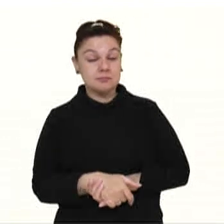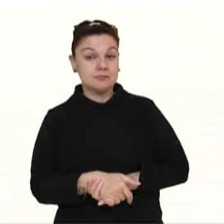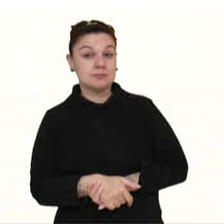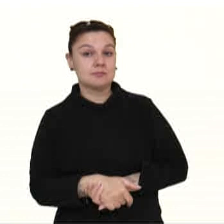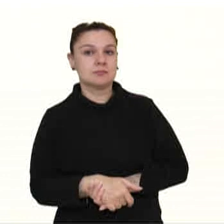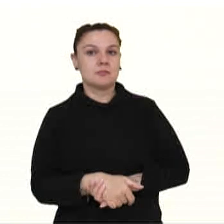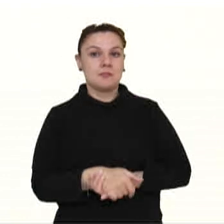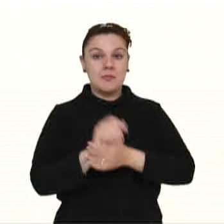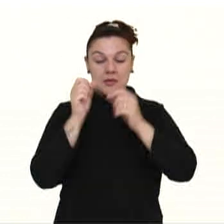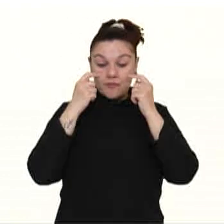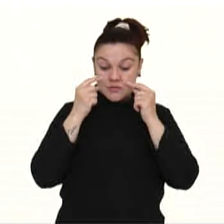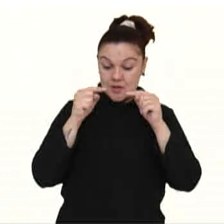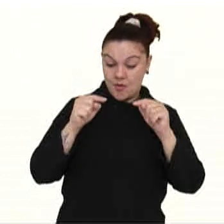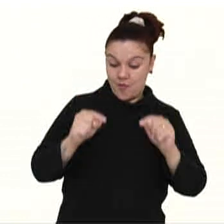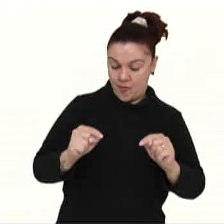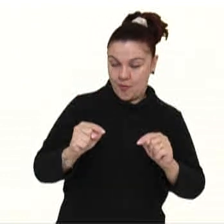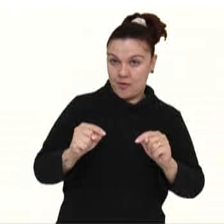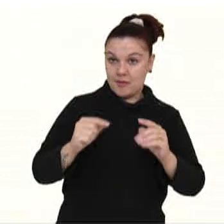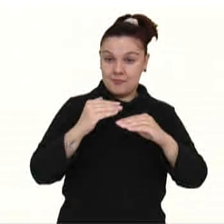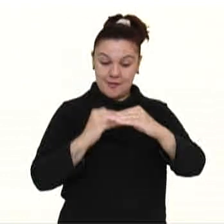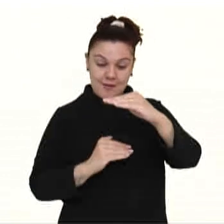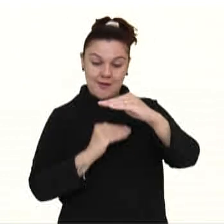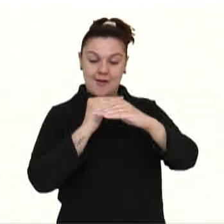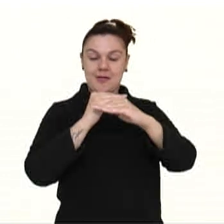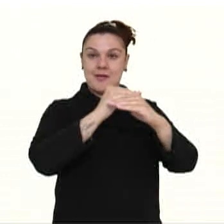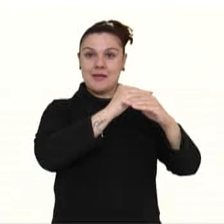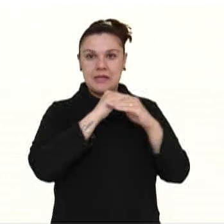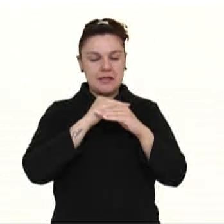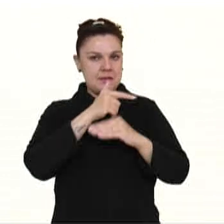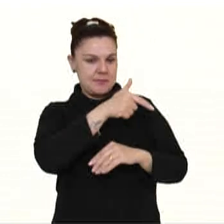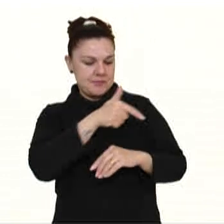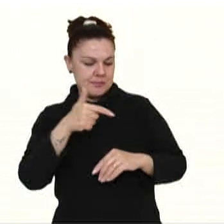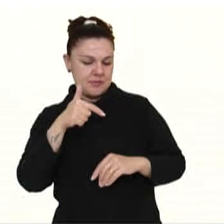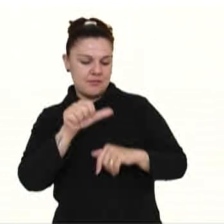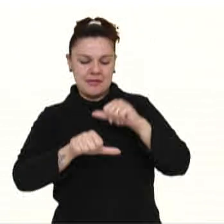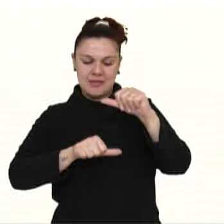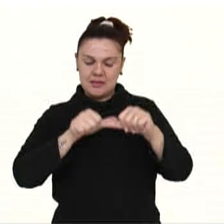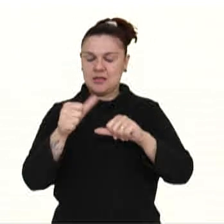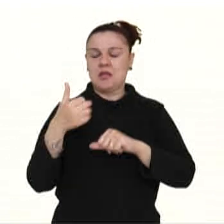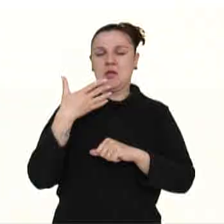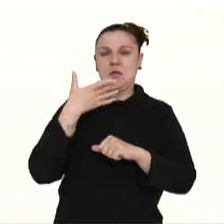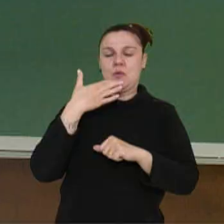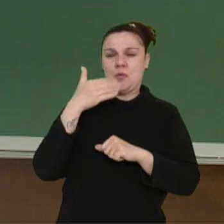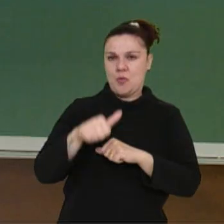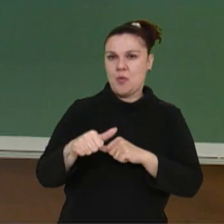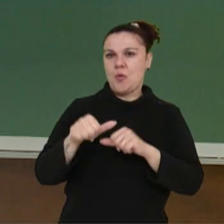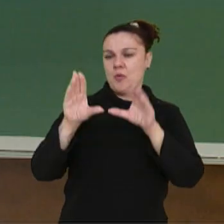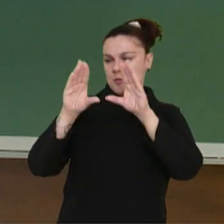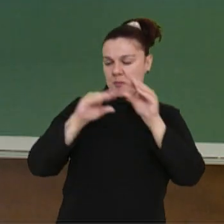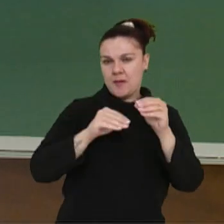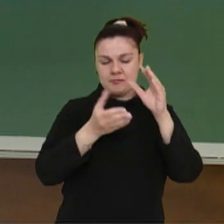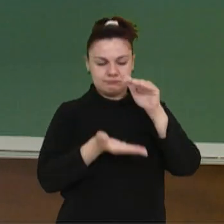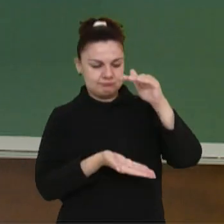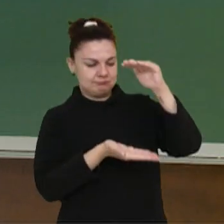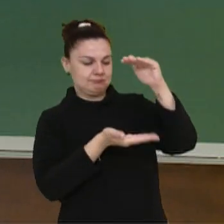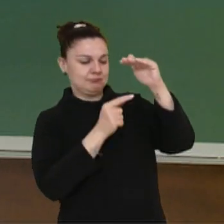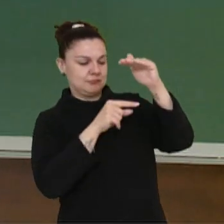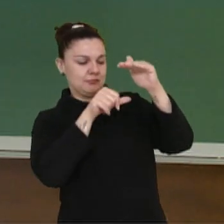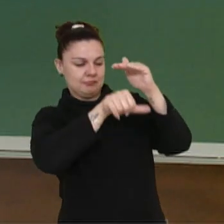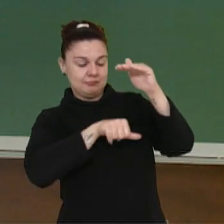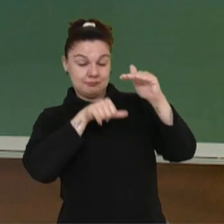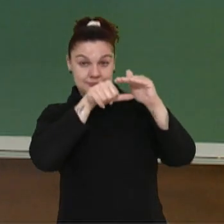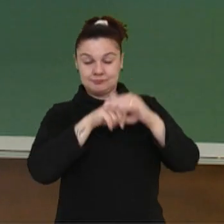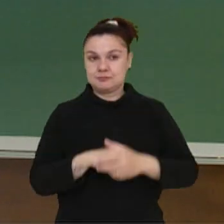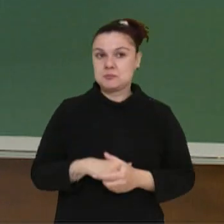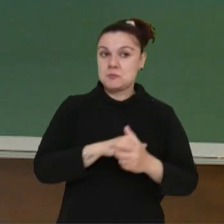Sim, macroscopicamente, no estado de equilíbrio, você não enxerga nenhuma modificação lá dentro do seu frasco, onde a reação está